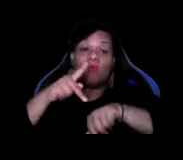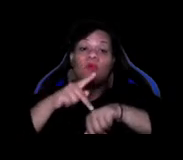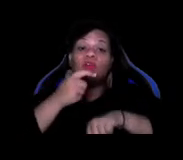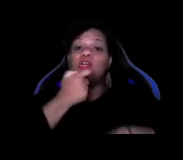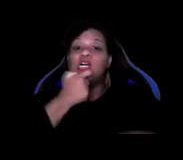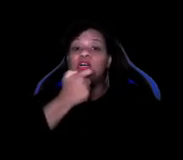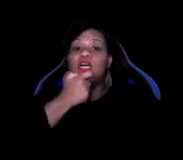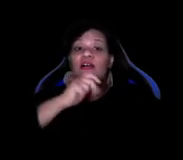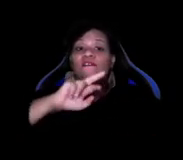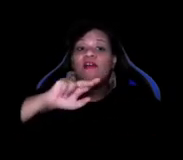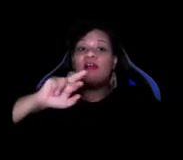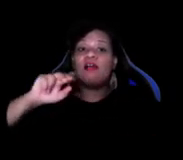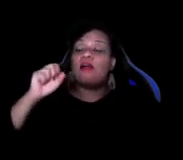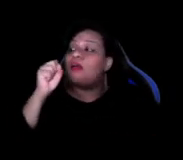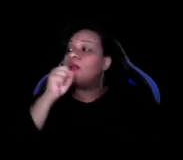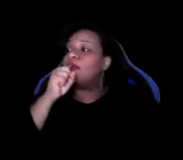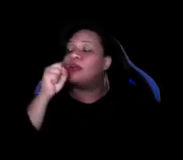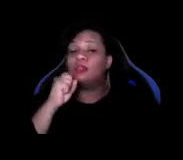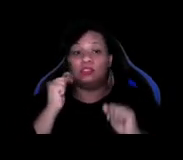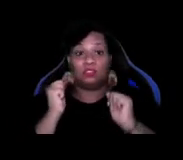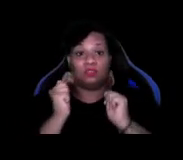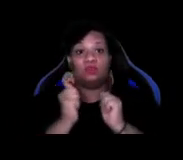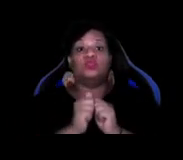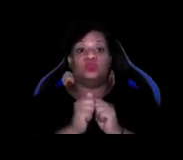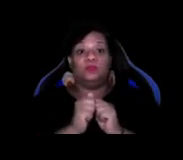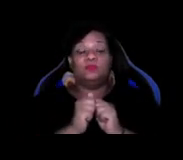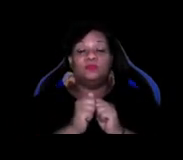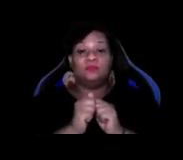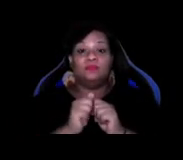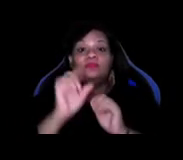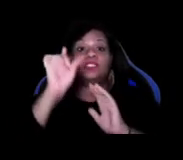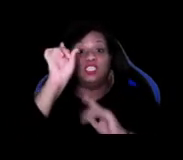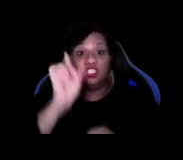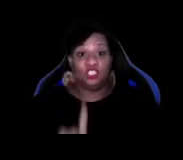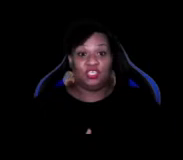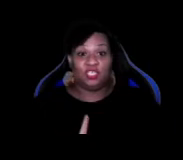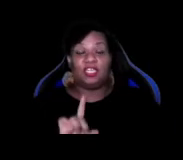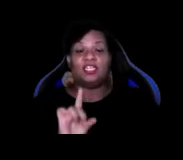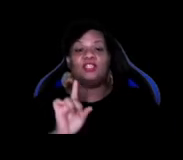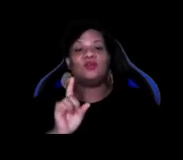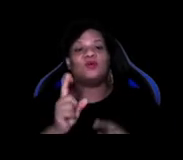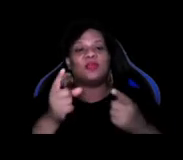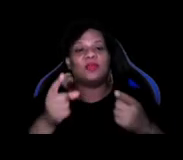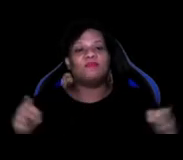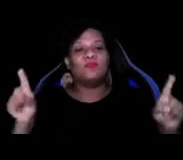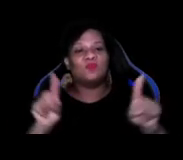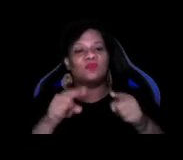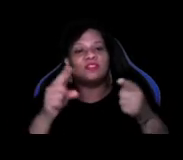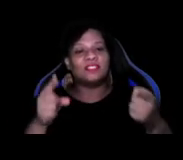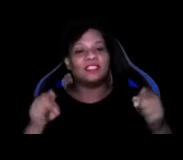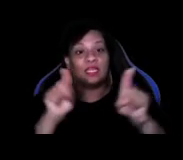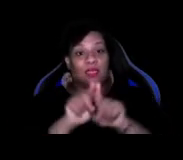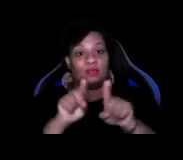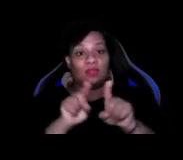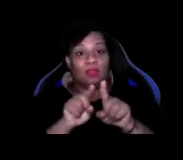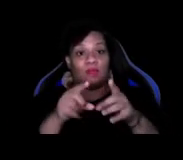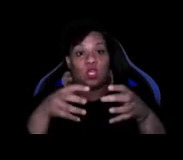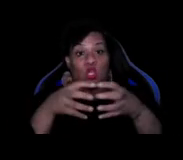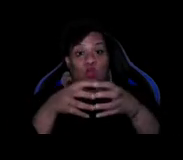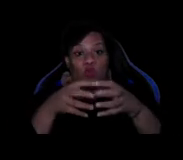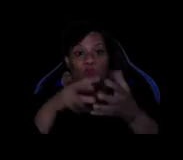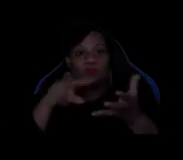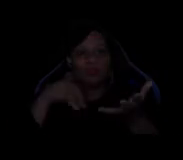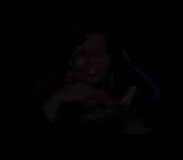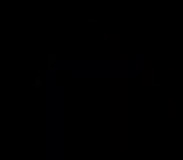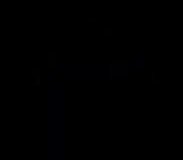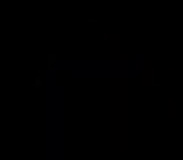e Shizuoka. Diretora musical também do grupo de dança da UFBA, Odundé, fazendo turnê pela